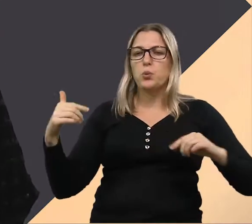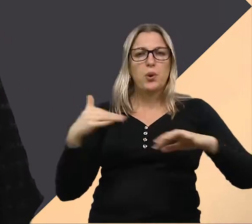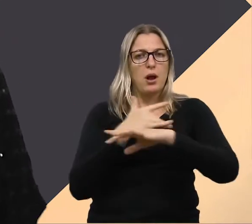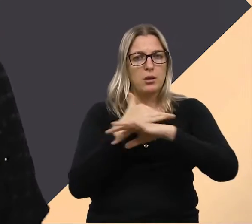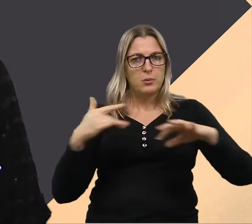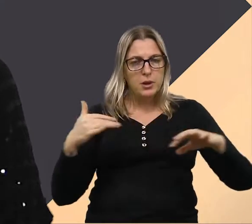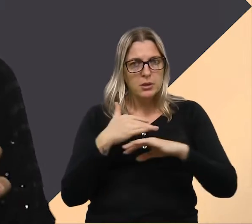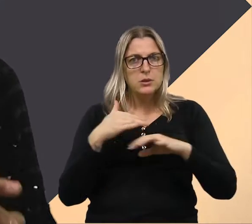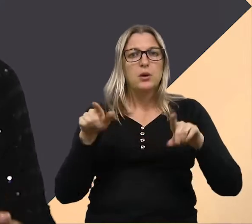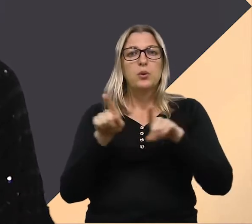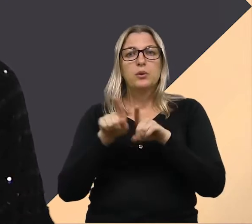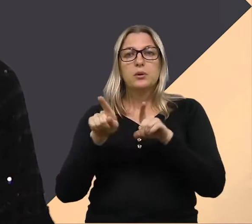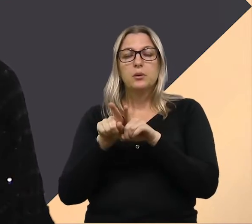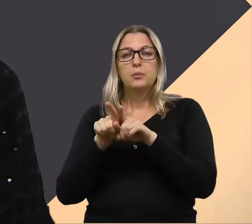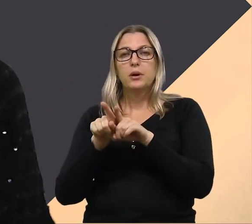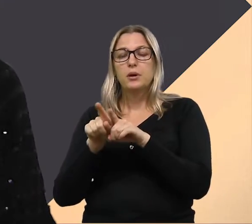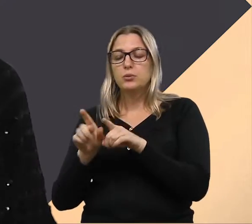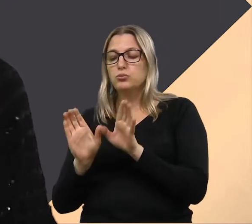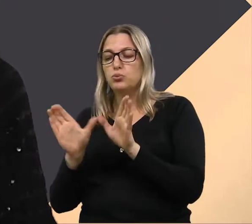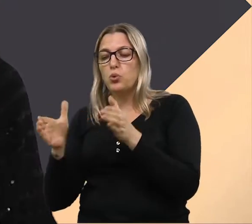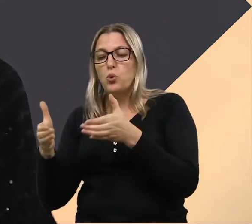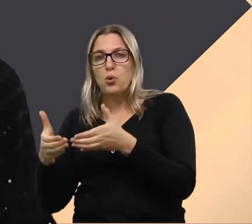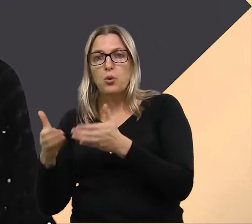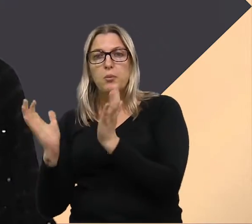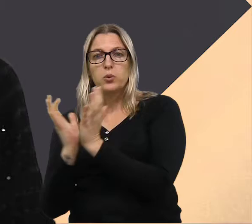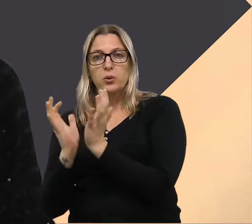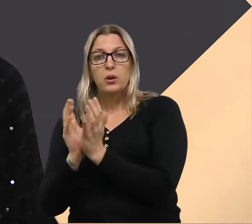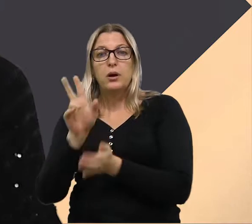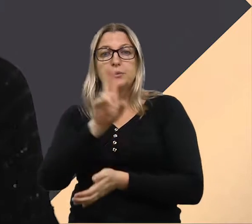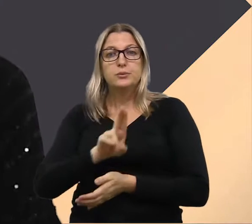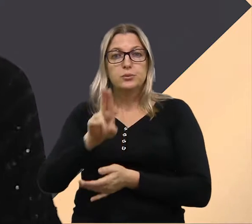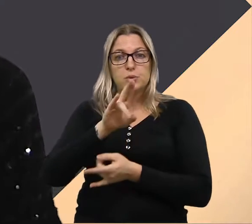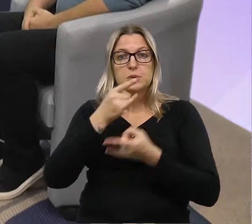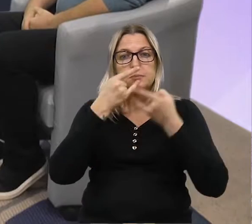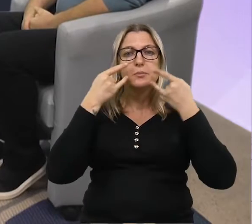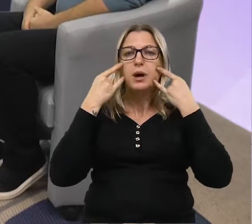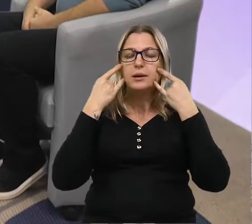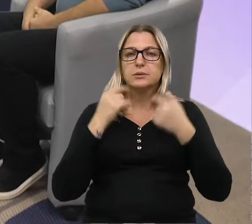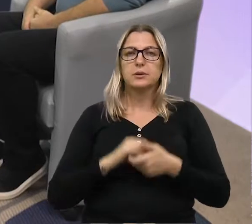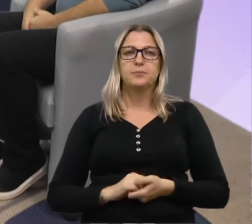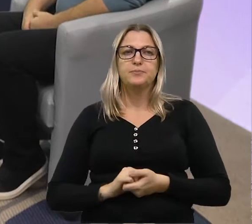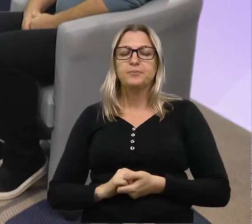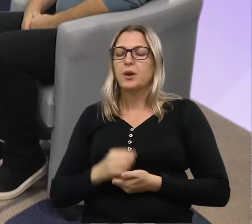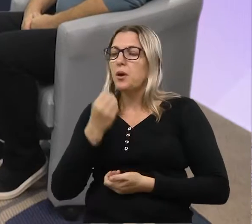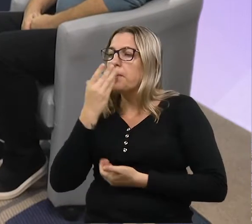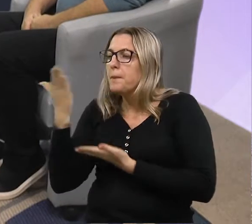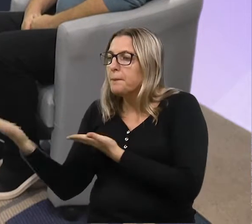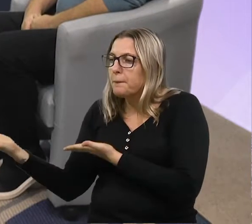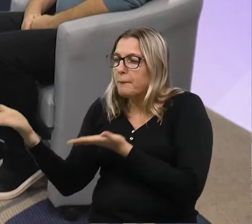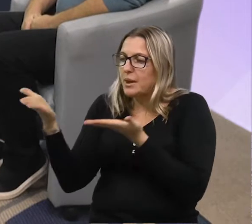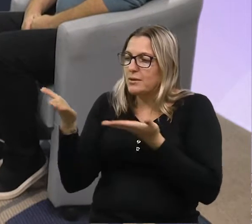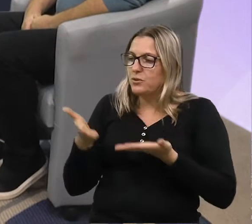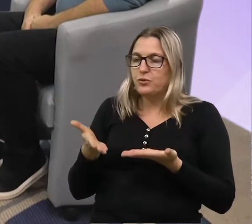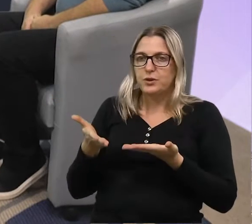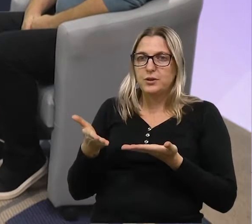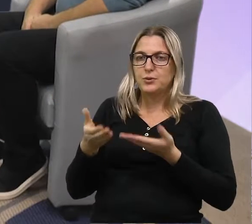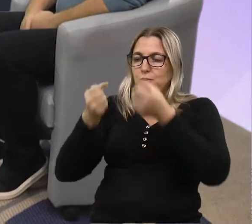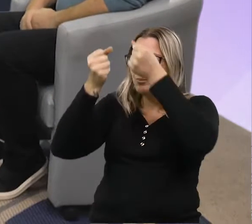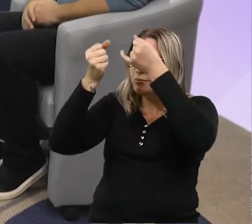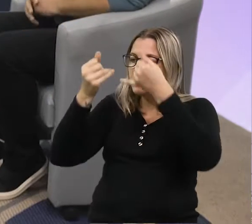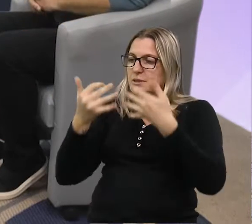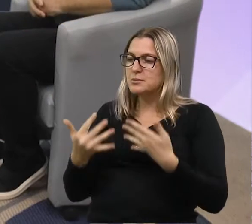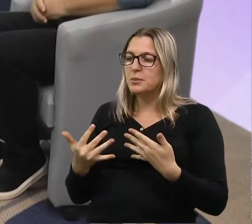aglomerações e os demais integrantes da equipe todos estão de máscara Ernani Então seja bem-vindo e